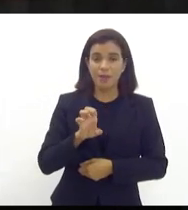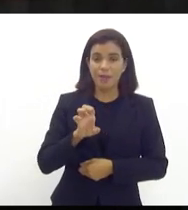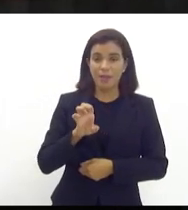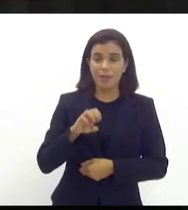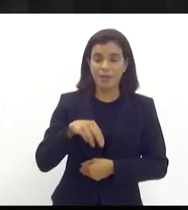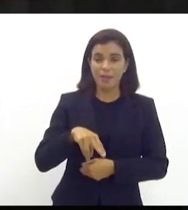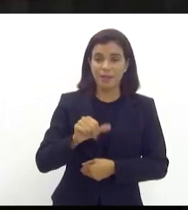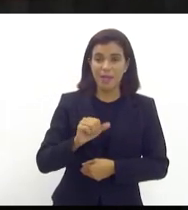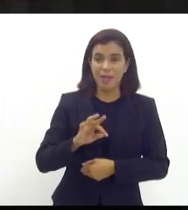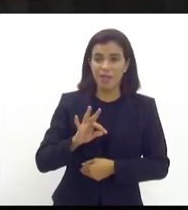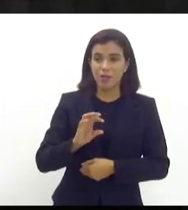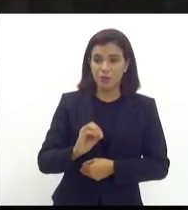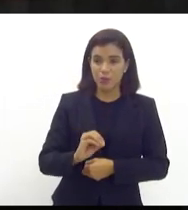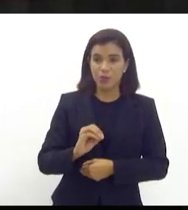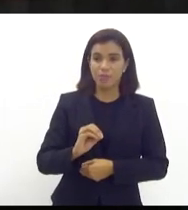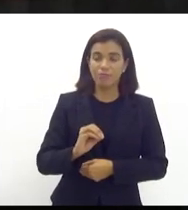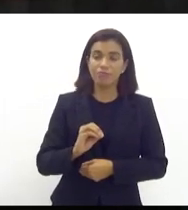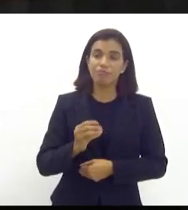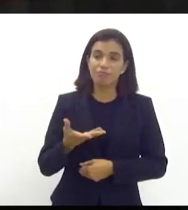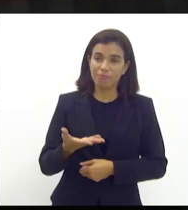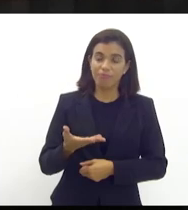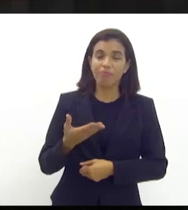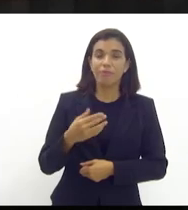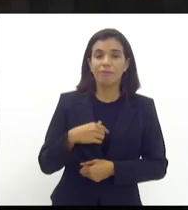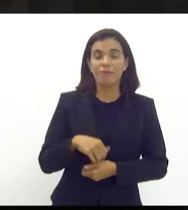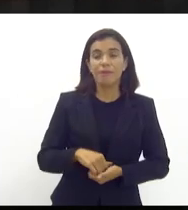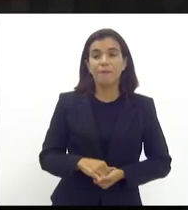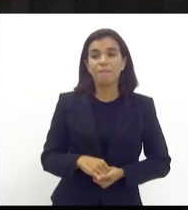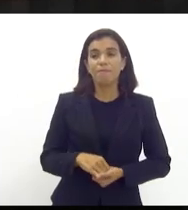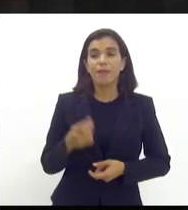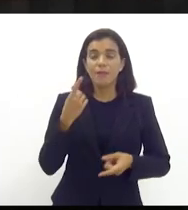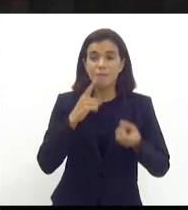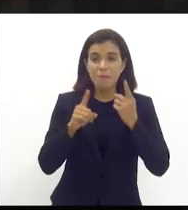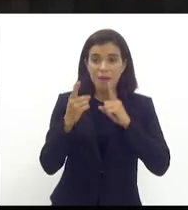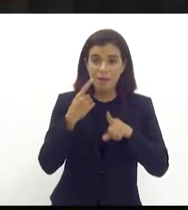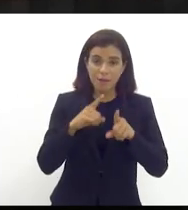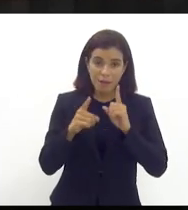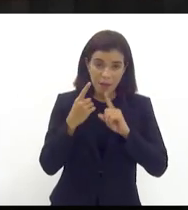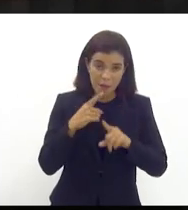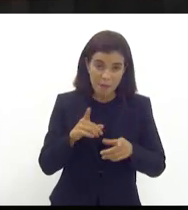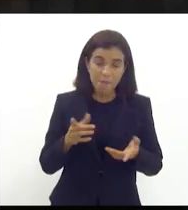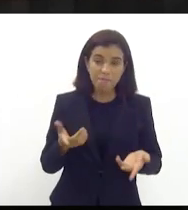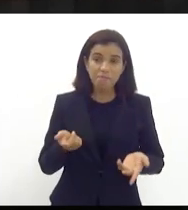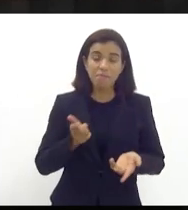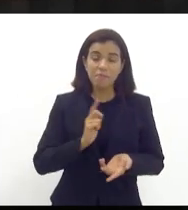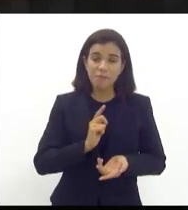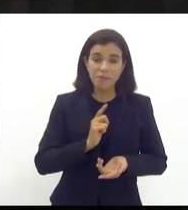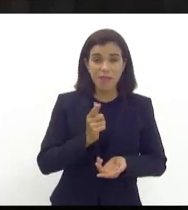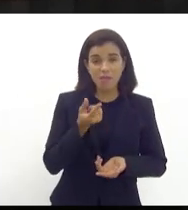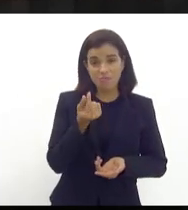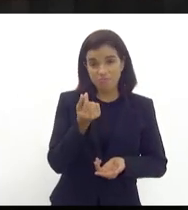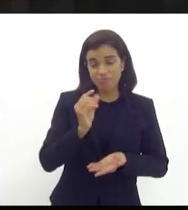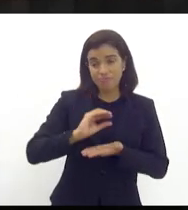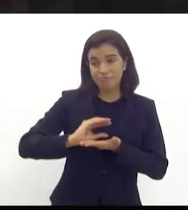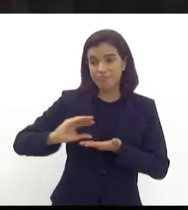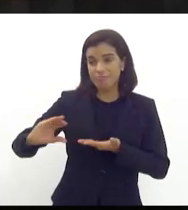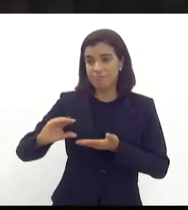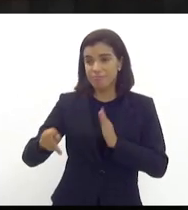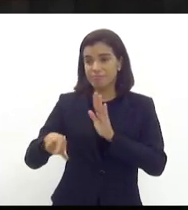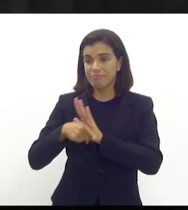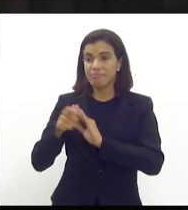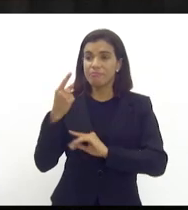pedaço significativo, que eu, dos 470 milhões, que eu não sei qual é, porque eu não tenho de cabeça